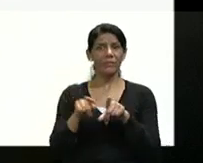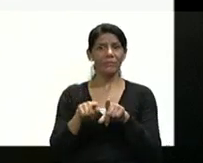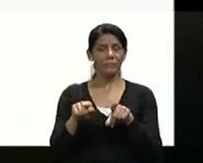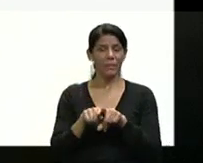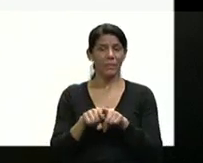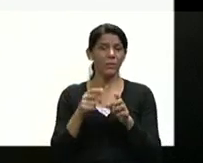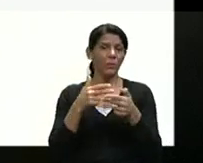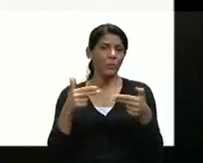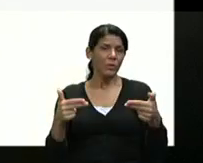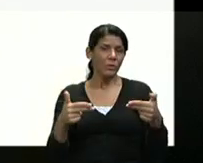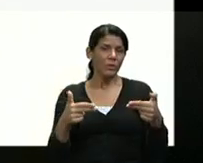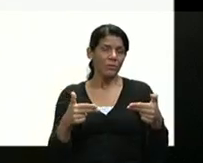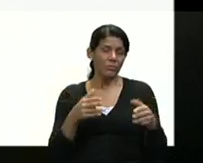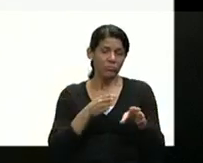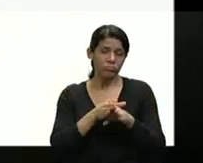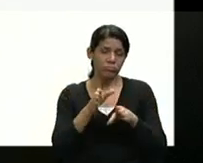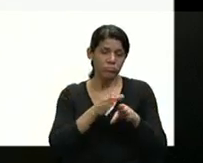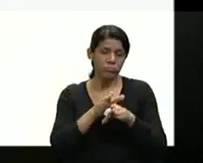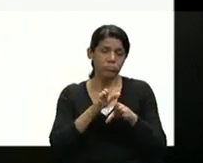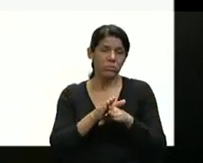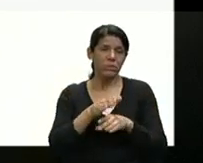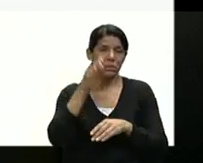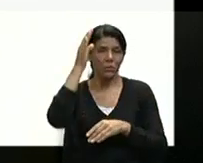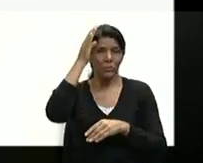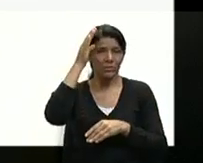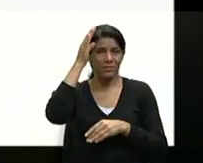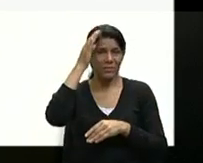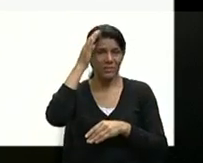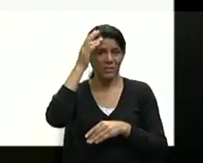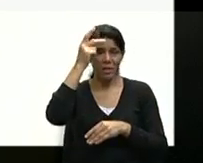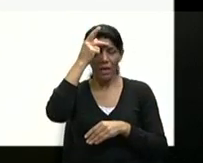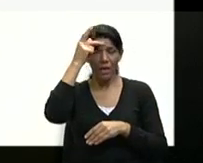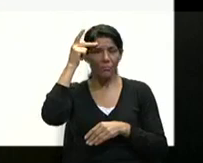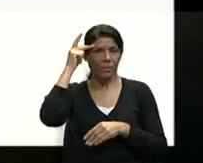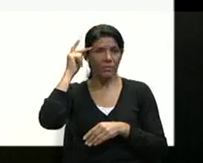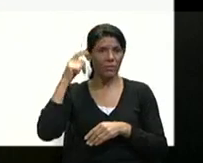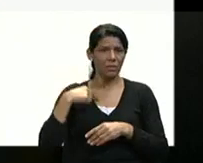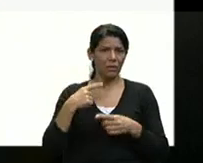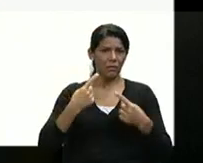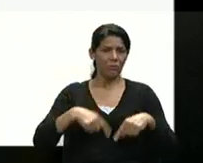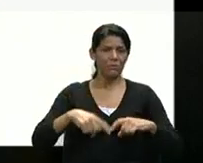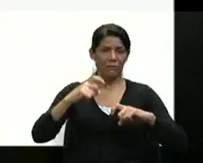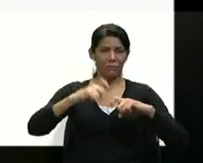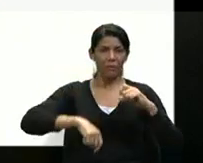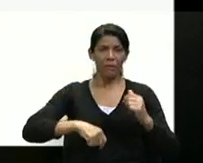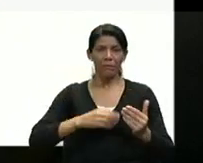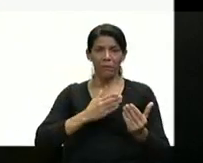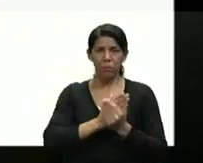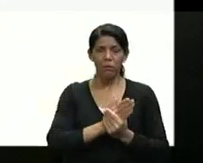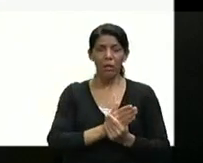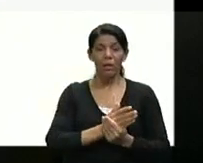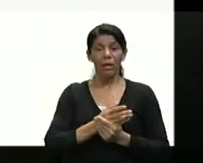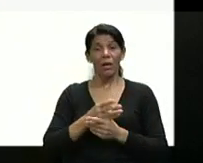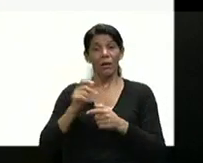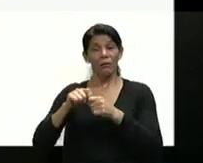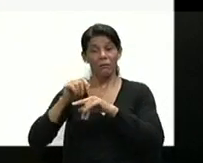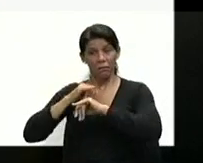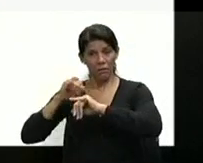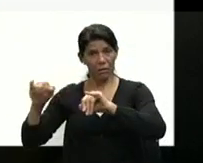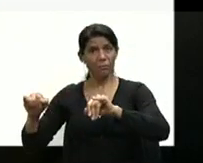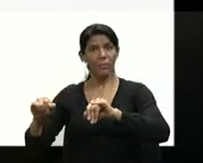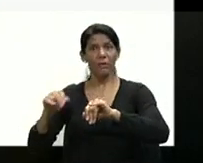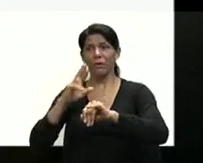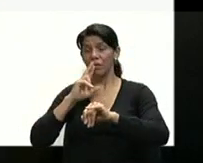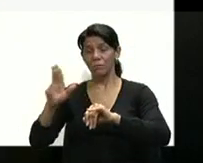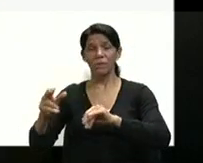que vão conscientizar e também estimular as vítimas de abuso sexual a realizarem a denúncia para